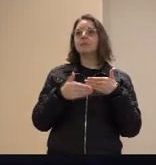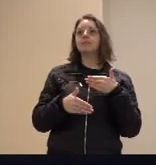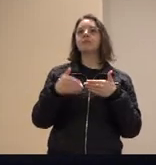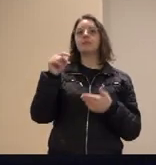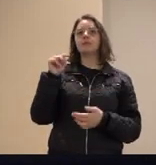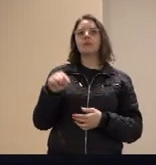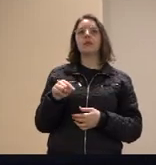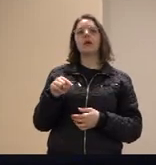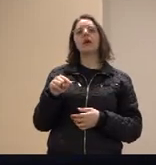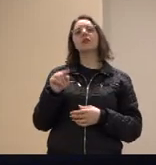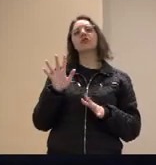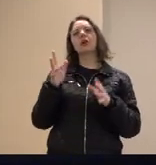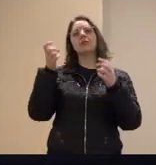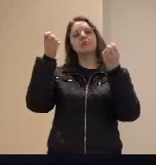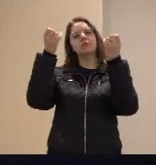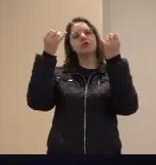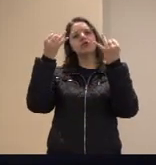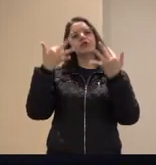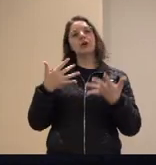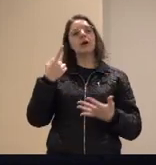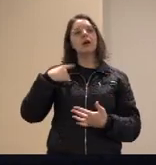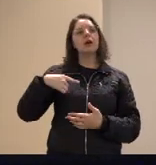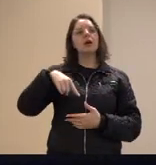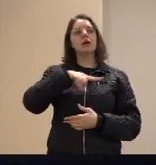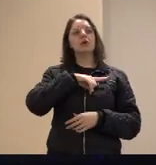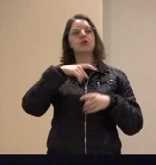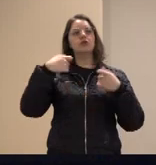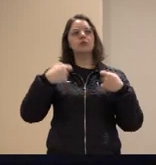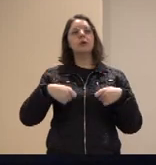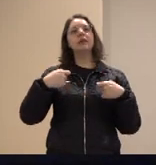a gente precisa entender